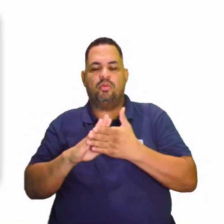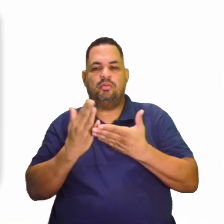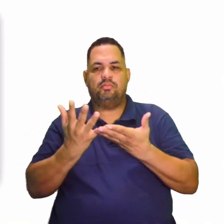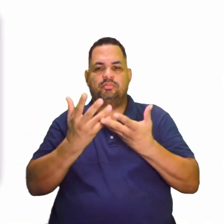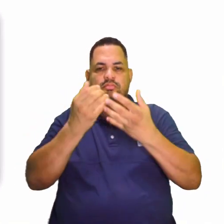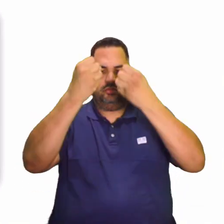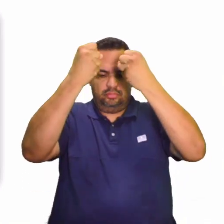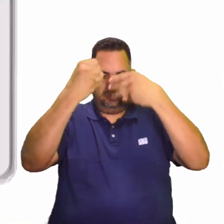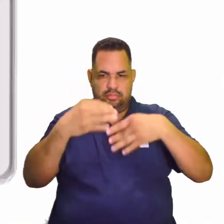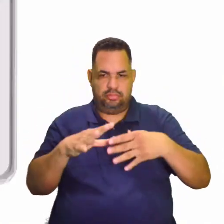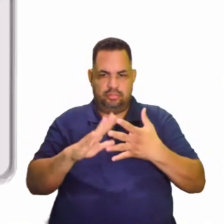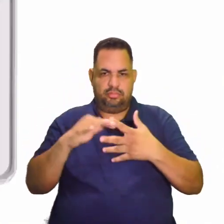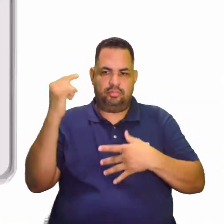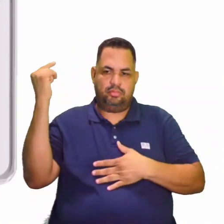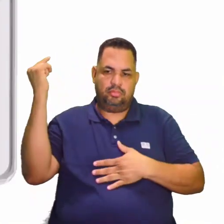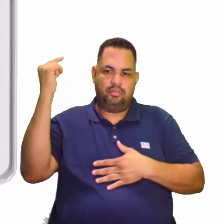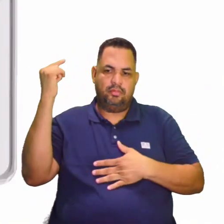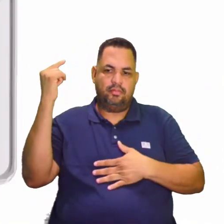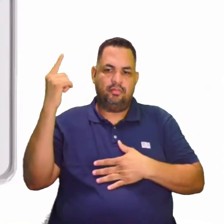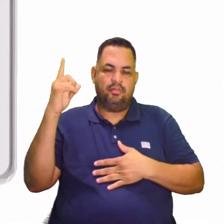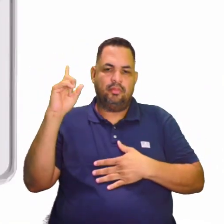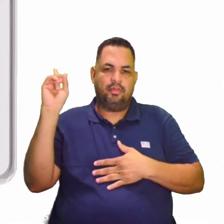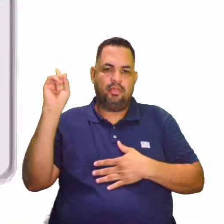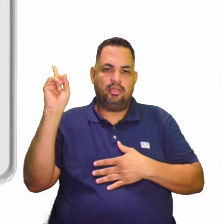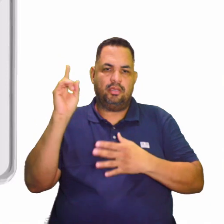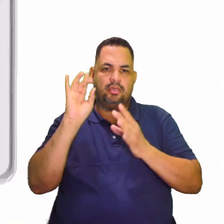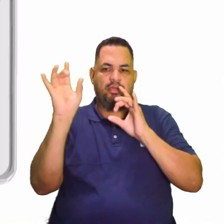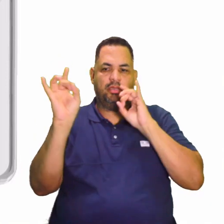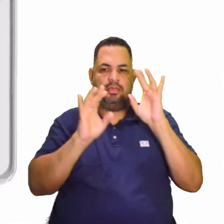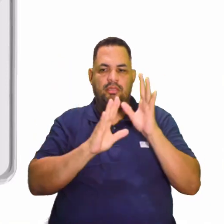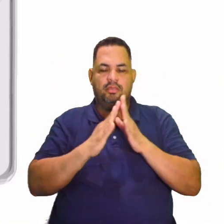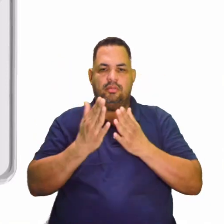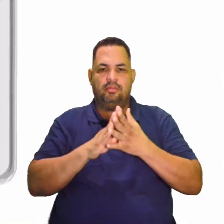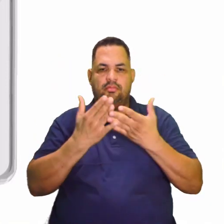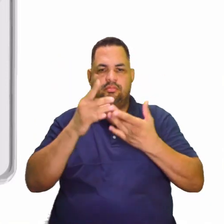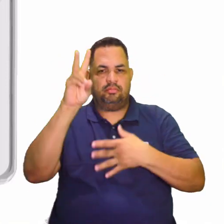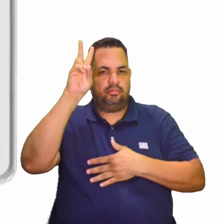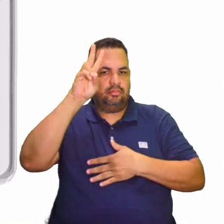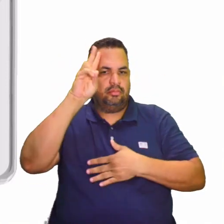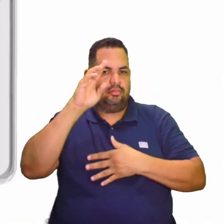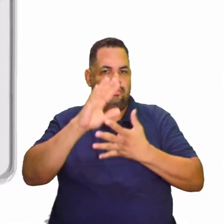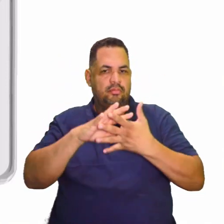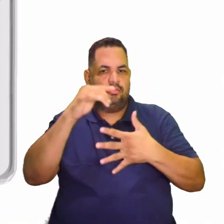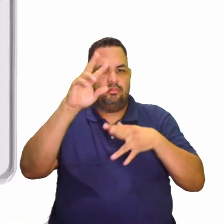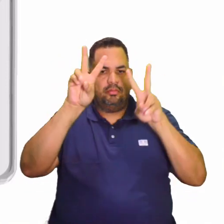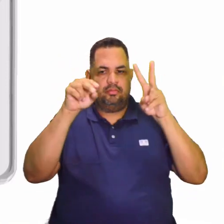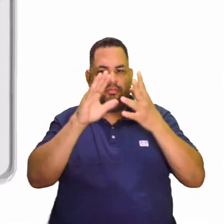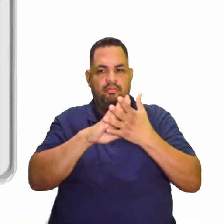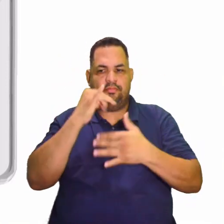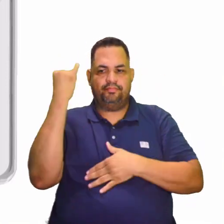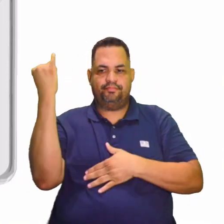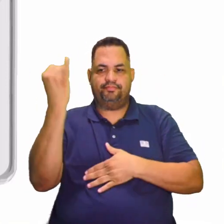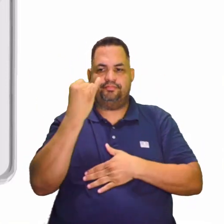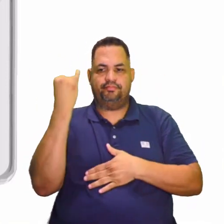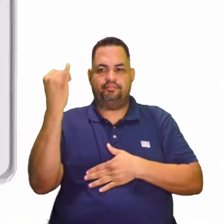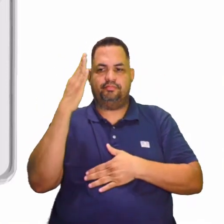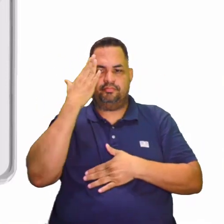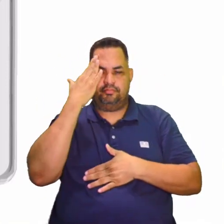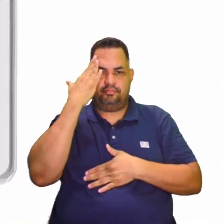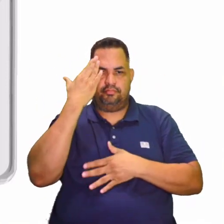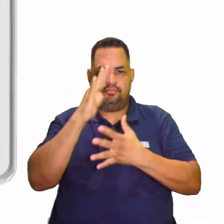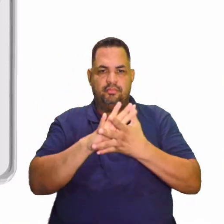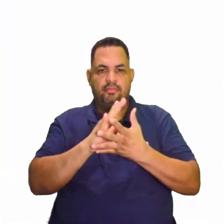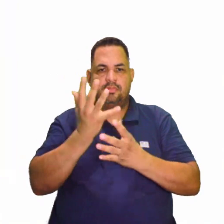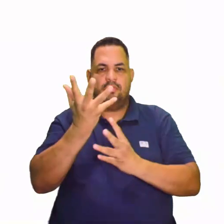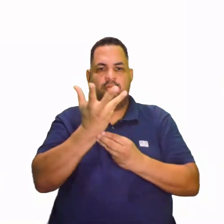pouquinho de cada uma e buscando lembrar aí os tópicos mais importantes. Sobre concepções de arte,